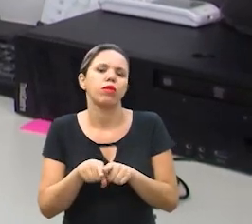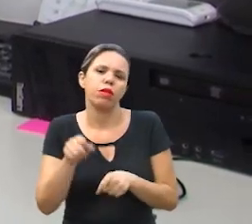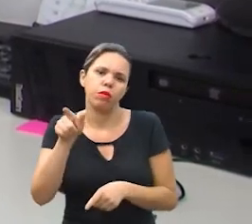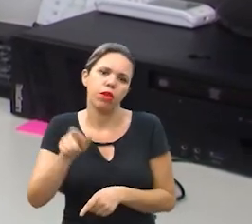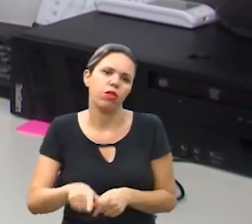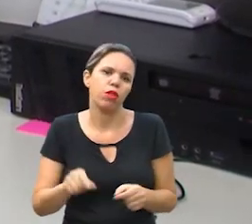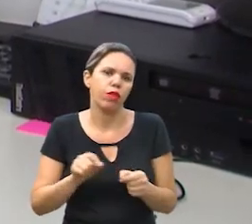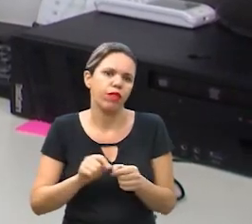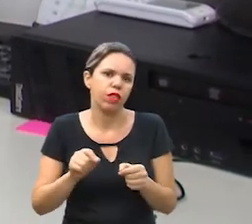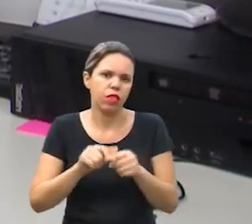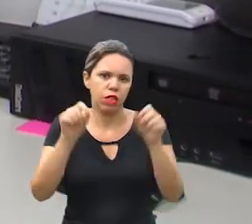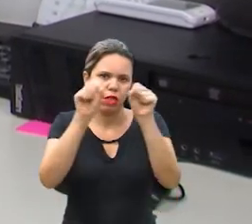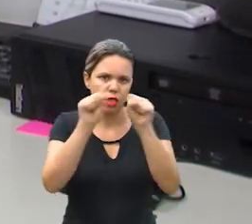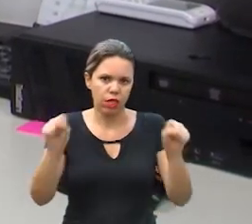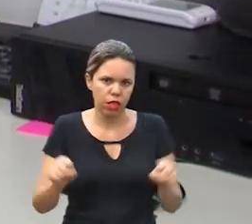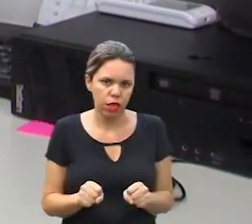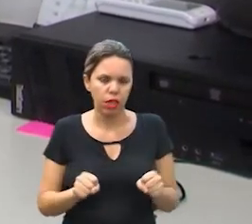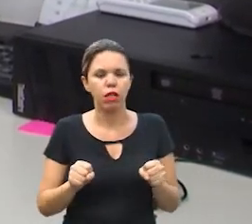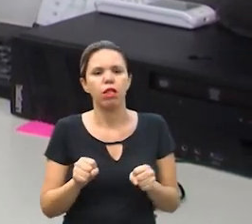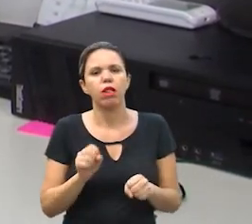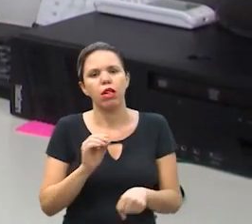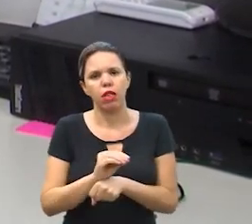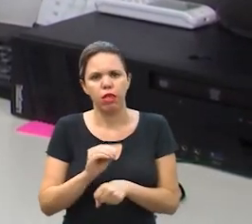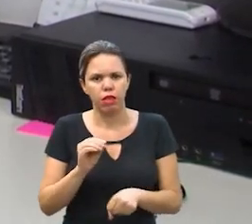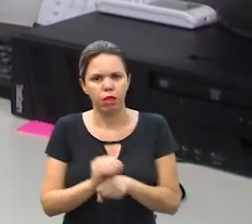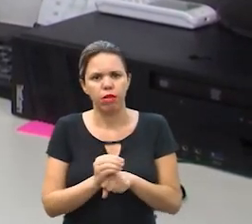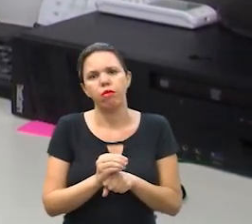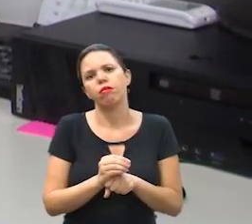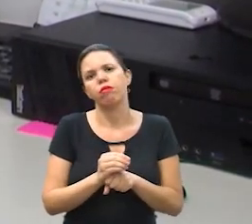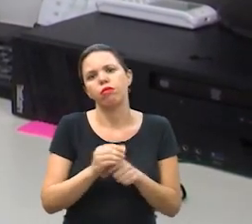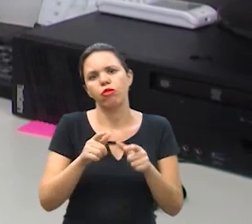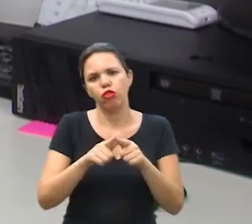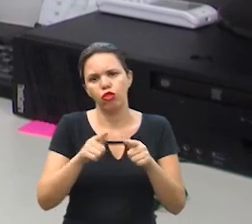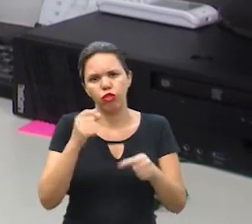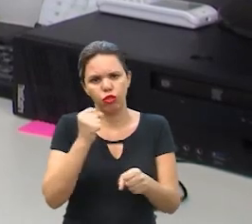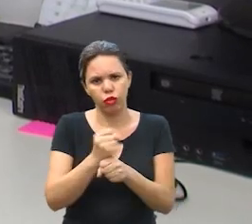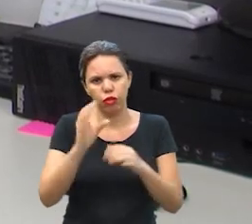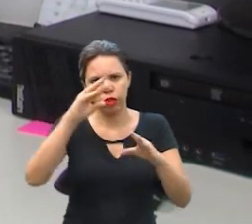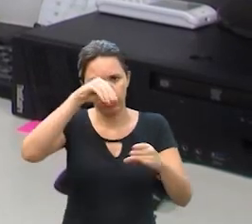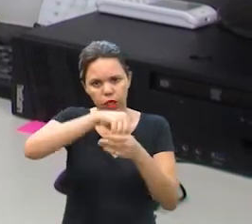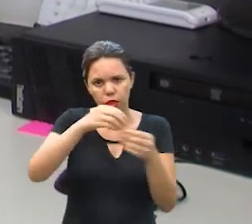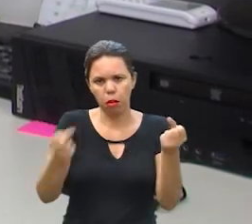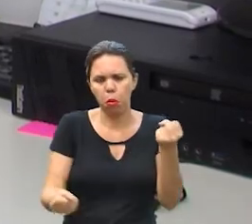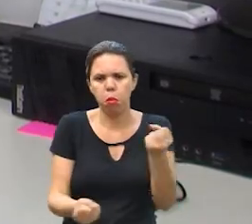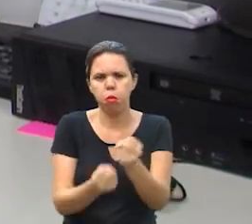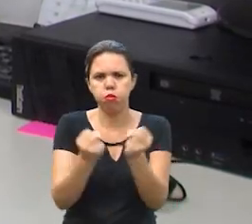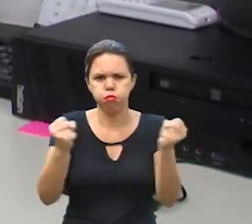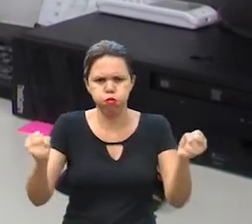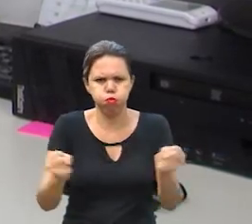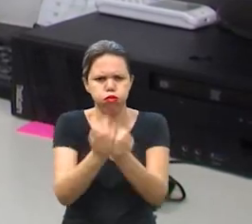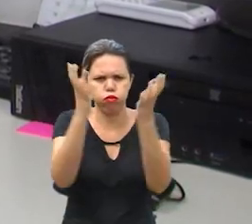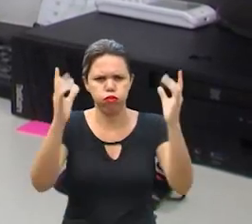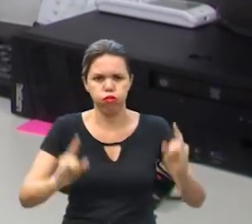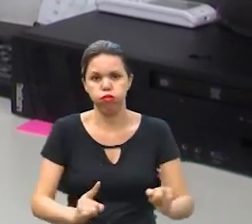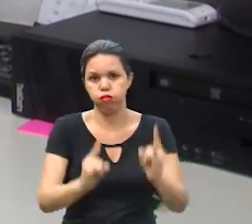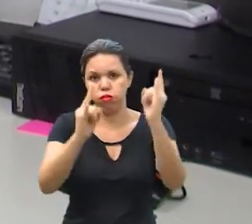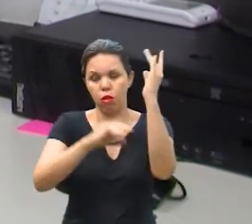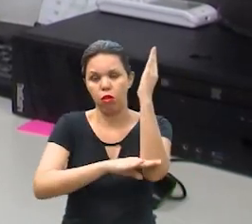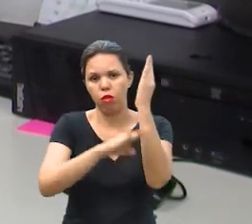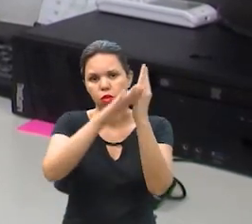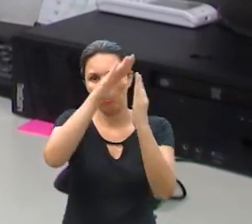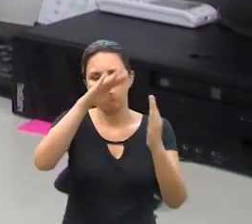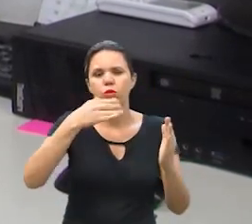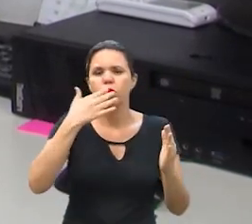aplicador do sistema de blindagem, um sistema de impermeabilização, houveram uma explosão muito forte dentro do apartamento